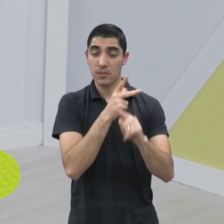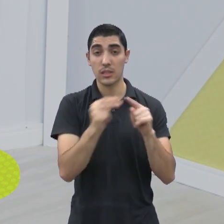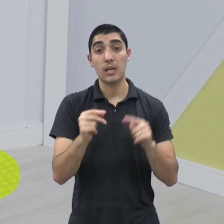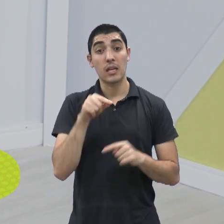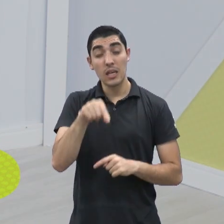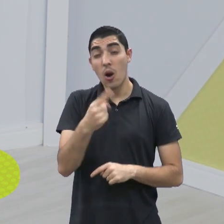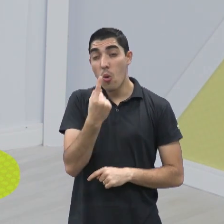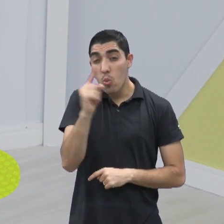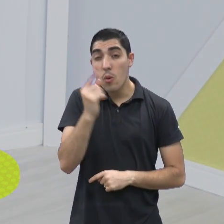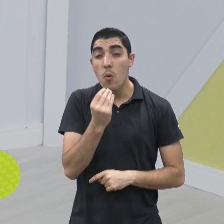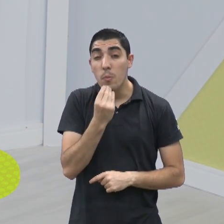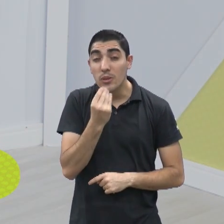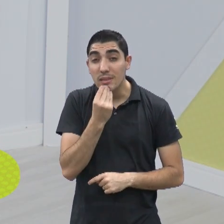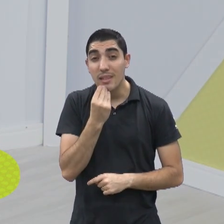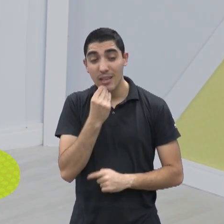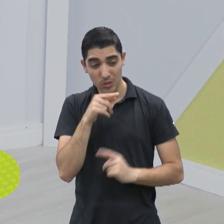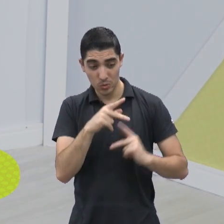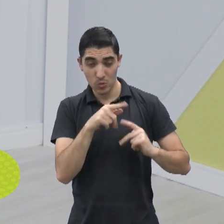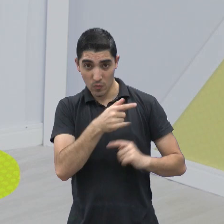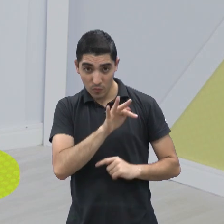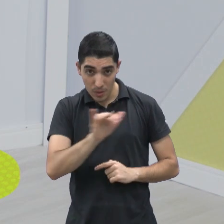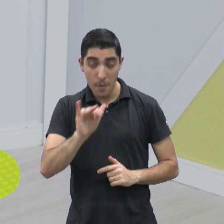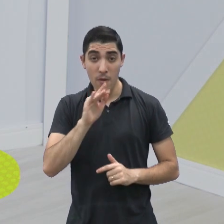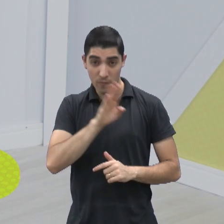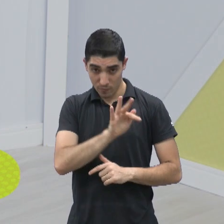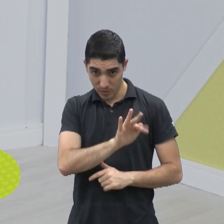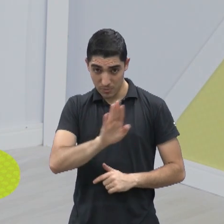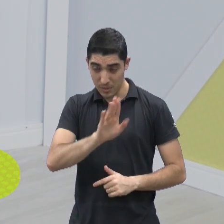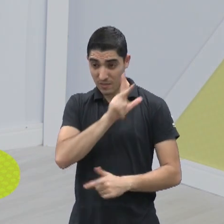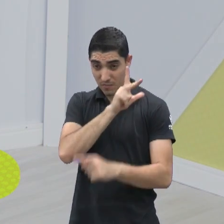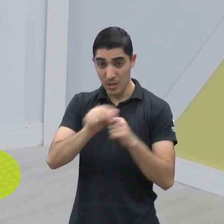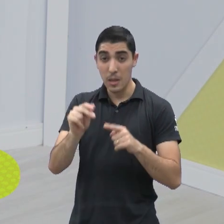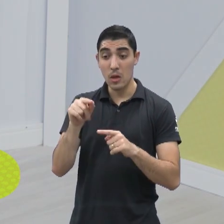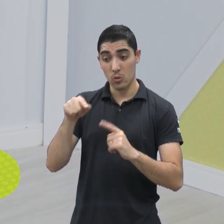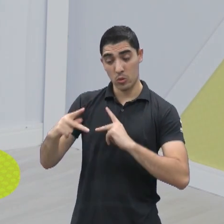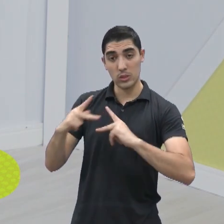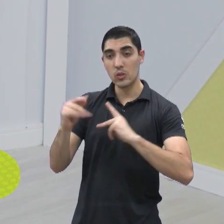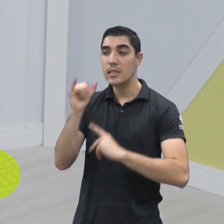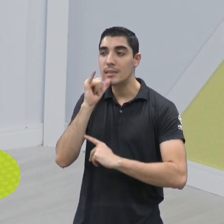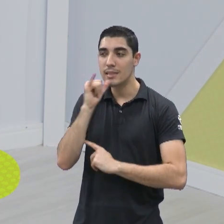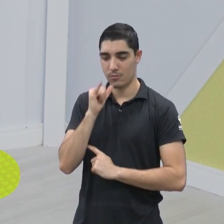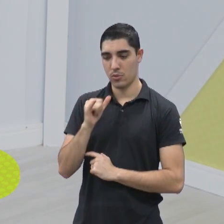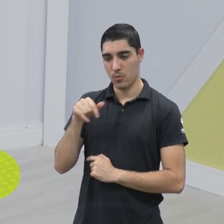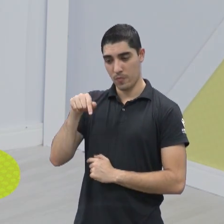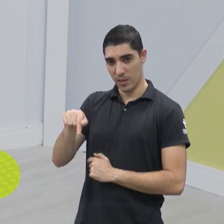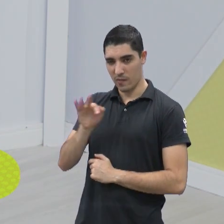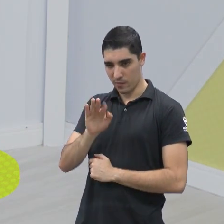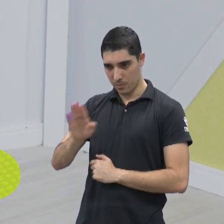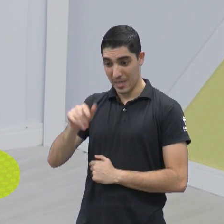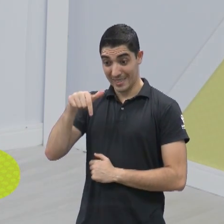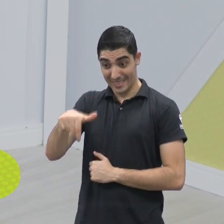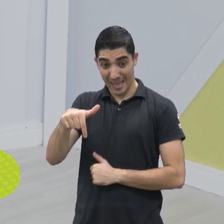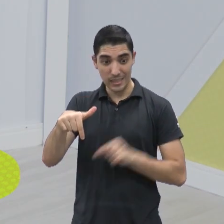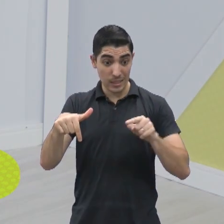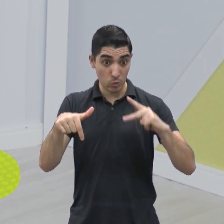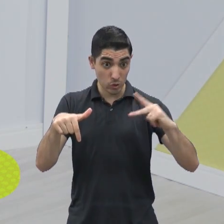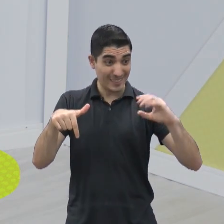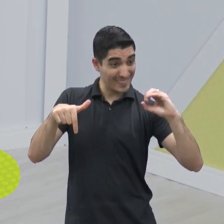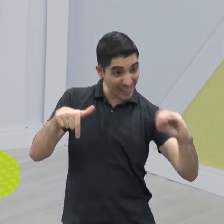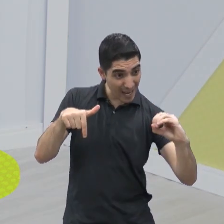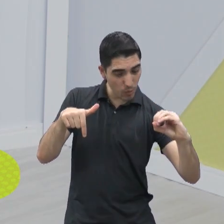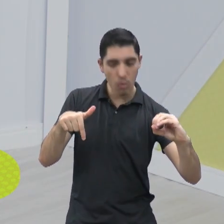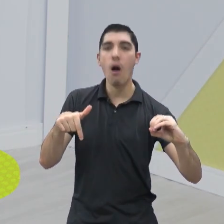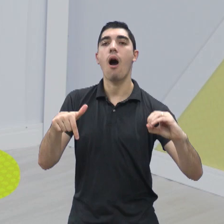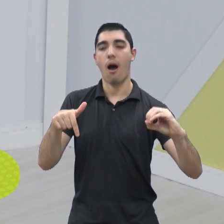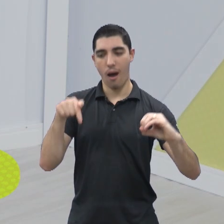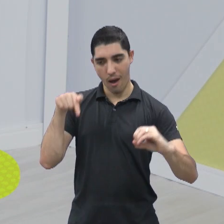do grupo é se golear o São José por mais de 7 gols de diferença. Convenhamos, não vai acontecer. Uma vitória do Marreco dentro de uma normalidade,